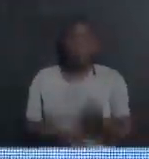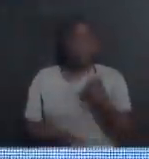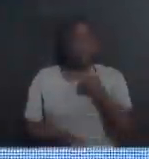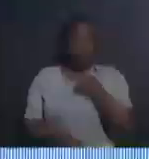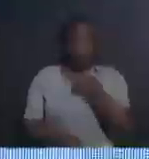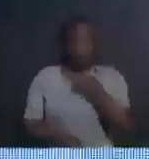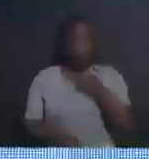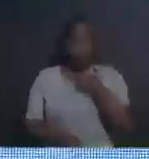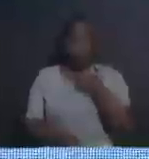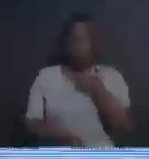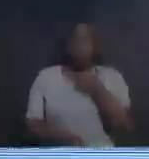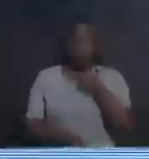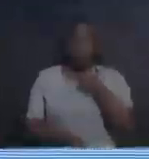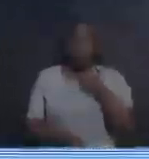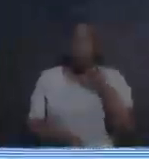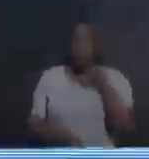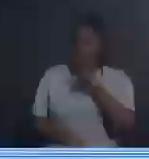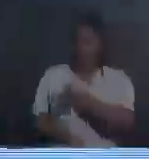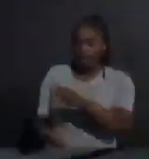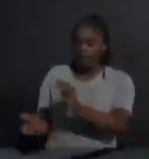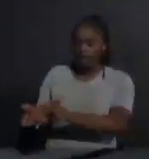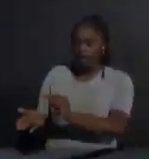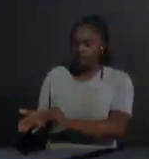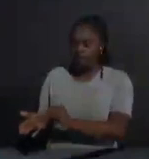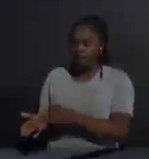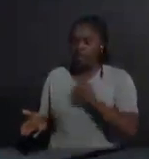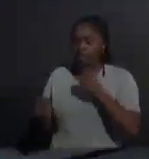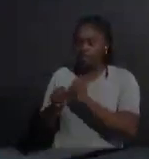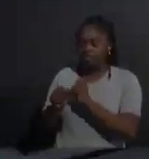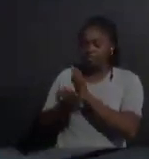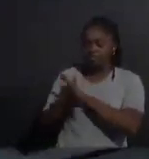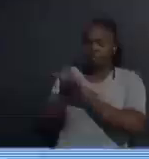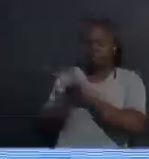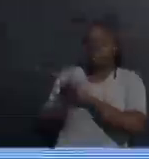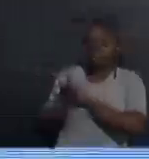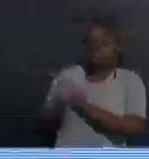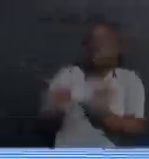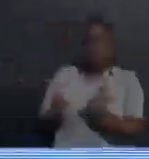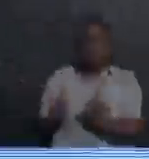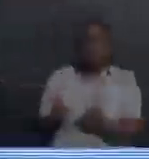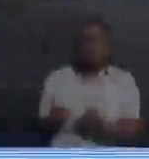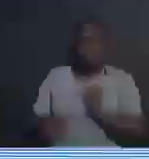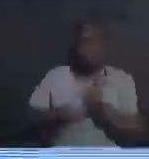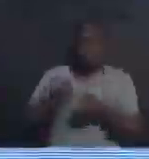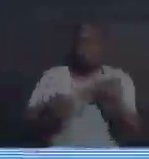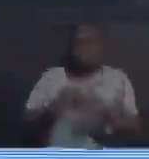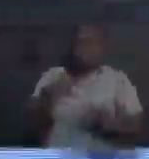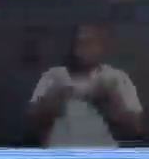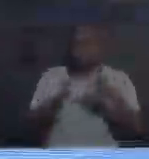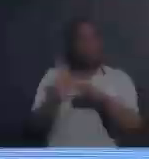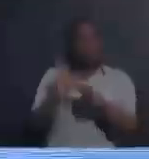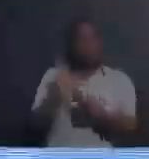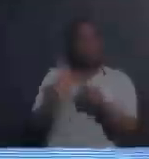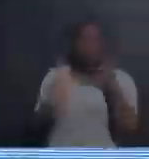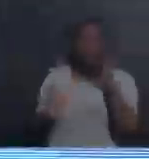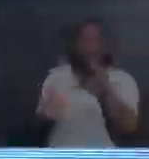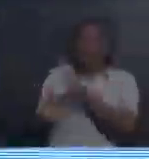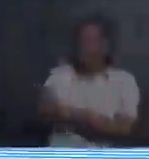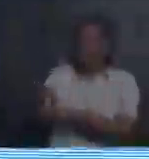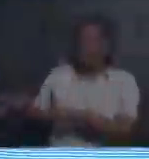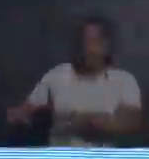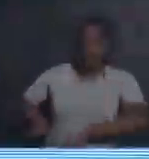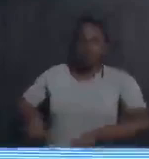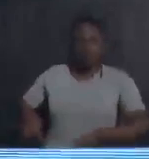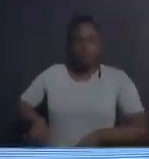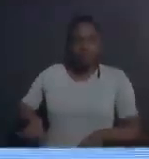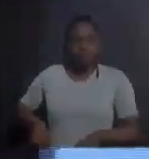alguém passando falta sem fazer alguma coisa. Avivamento é isso também. Você olha alguém sofrendo. Aconteceu comigo essa semana, eu